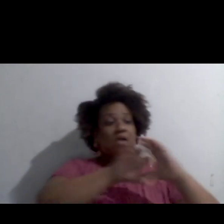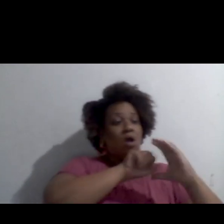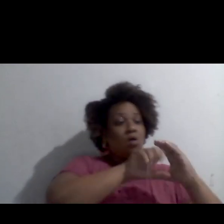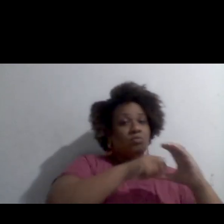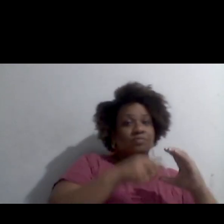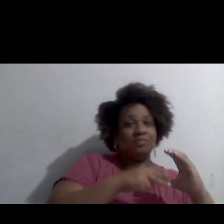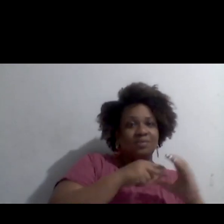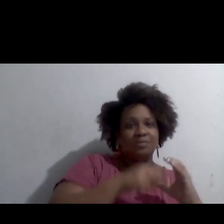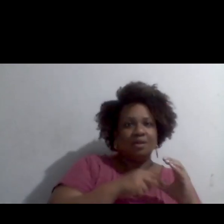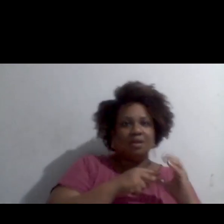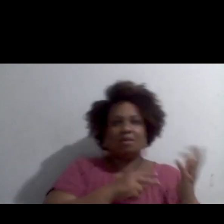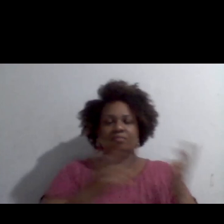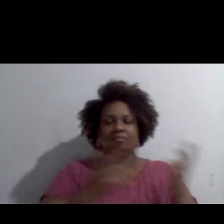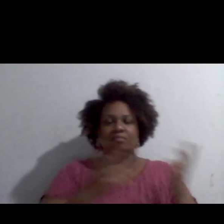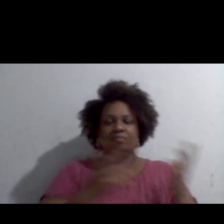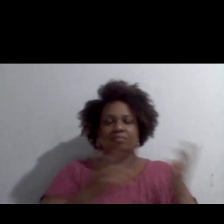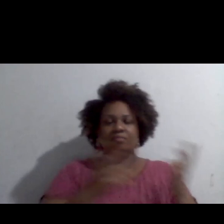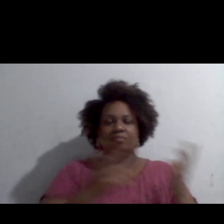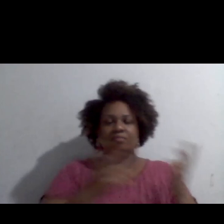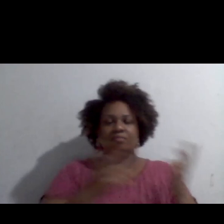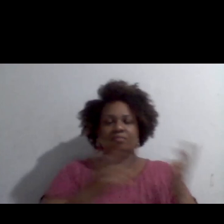E concordo também com muito